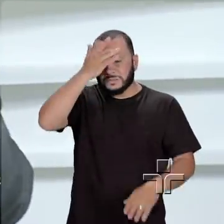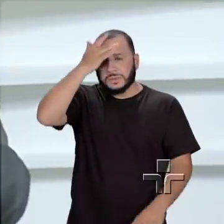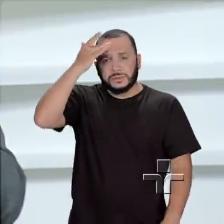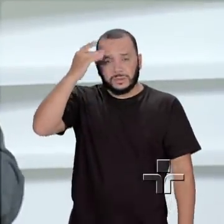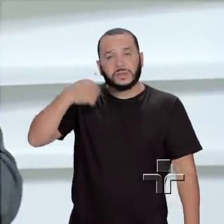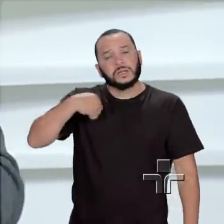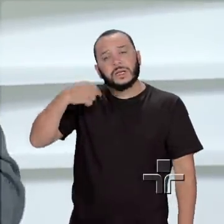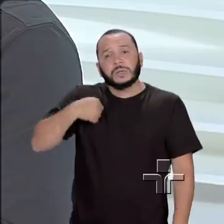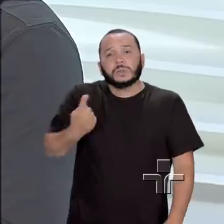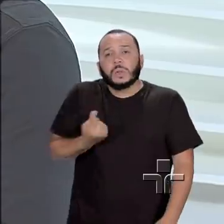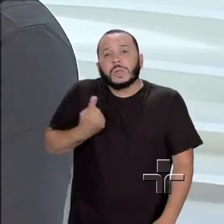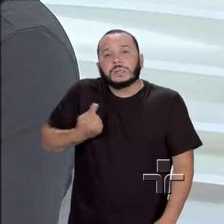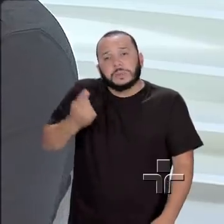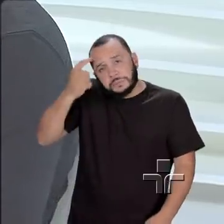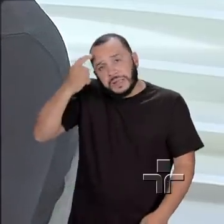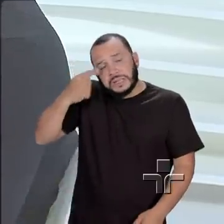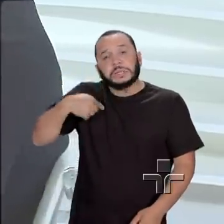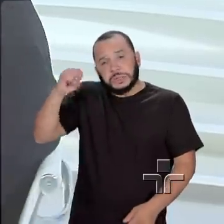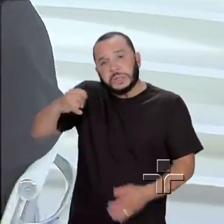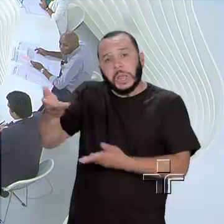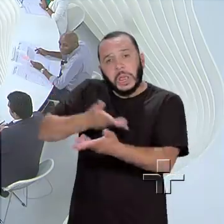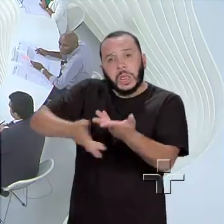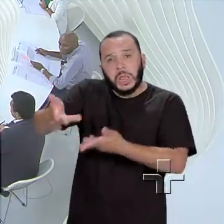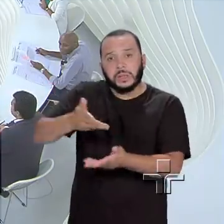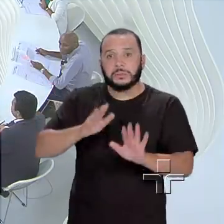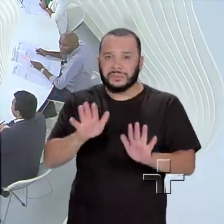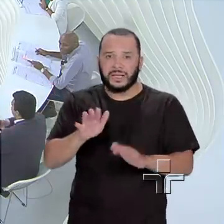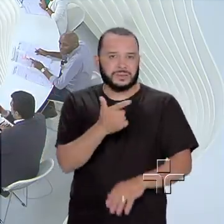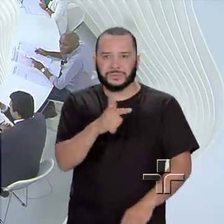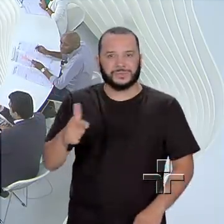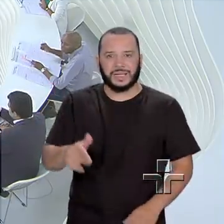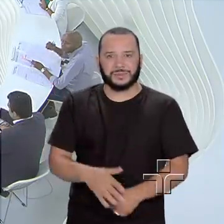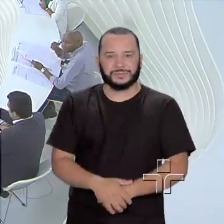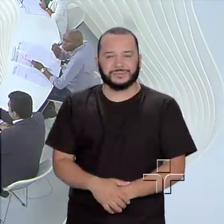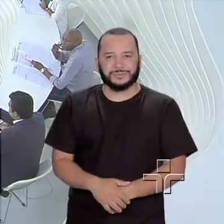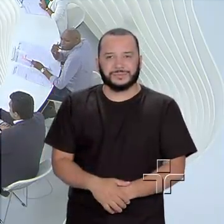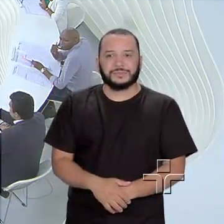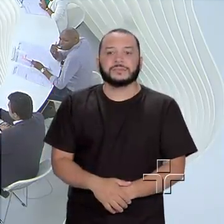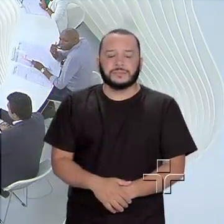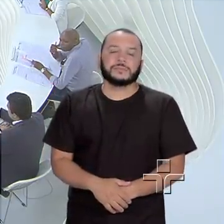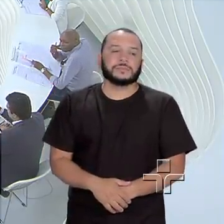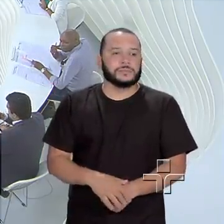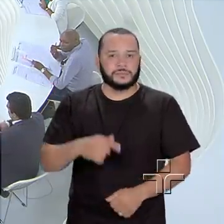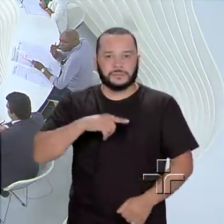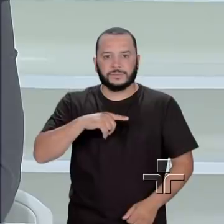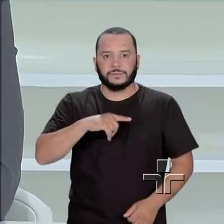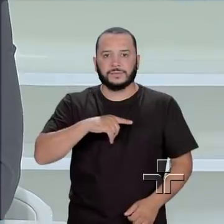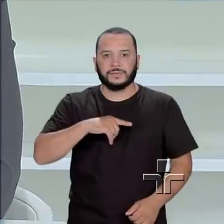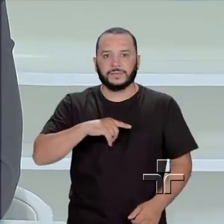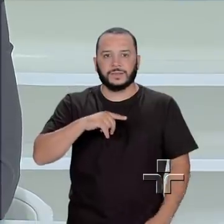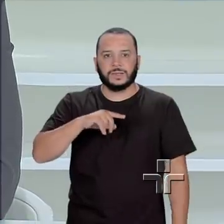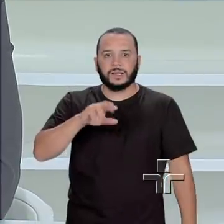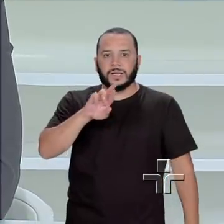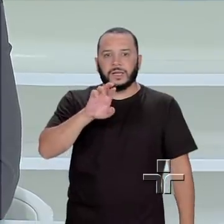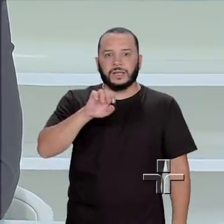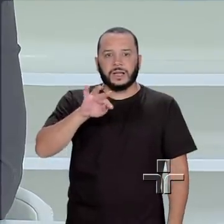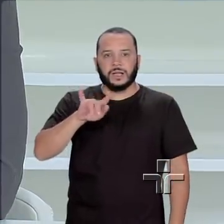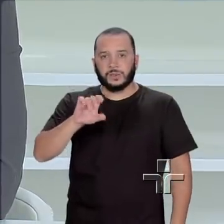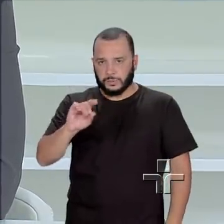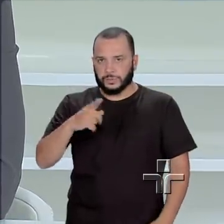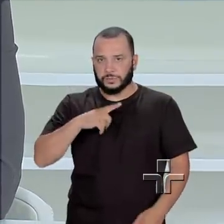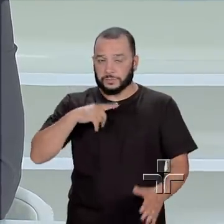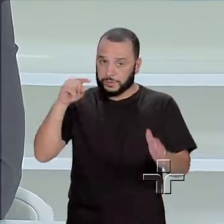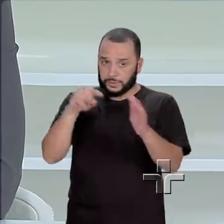tem. Isso. O Renato Cruz vai fazer a pergunta. Silvio, uma questão grave desse caso do Facebook